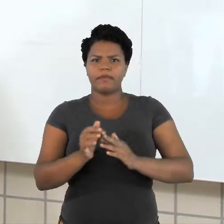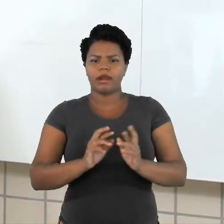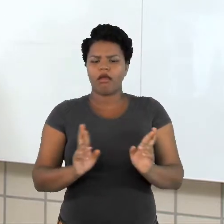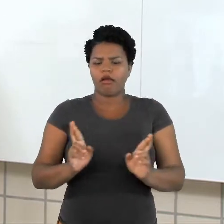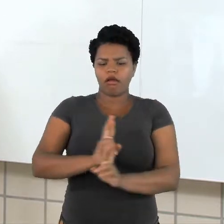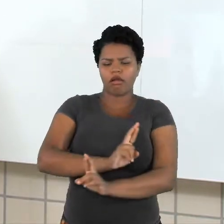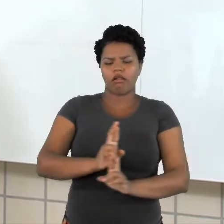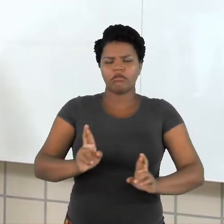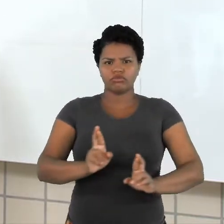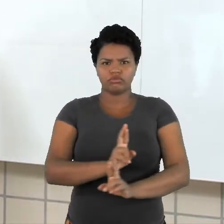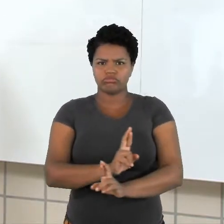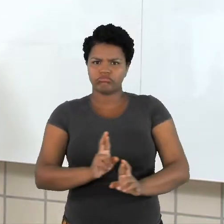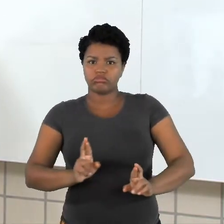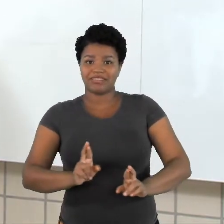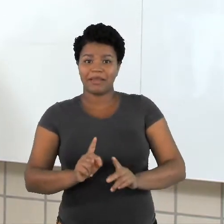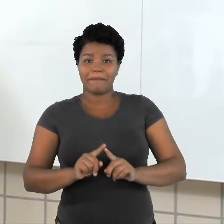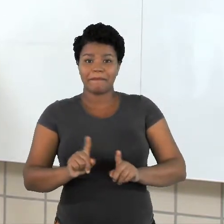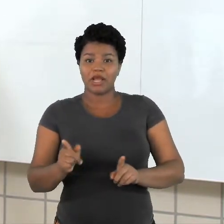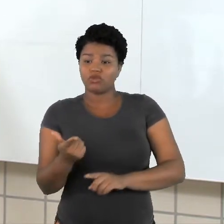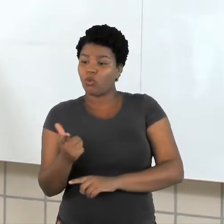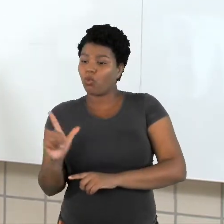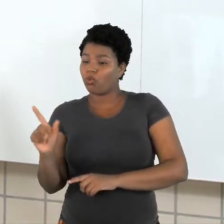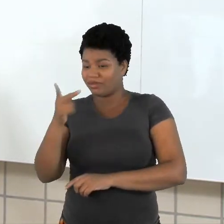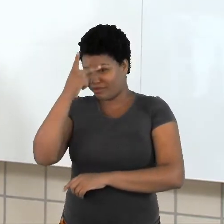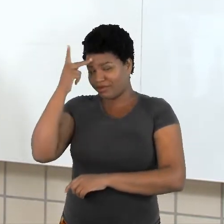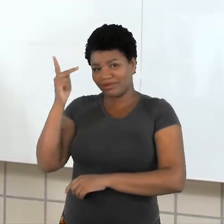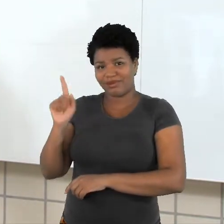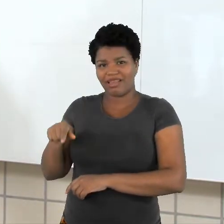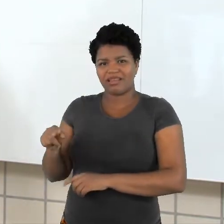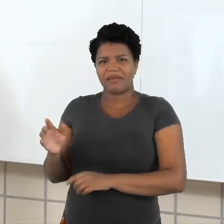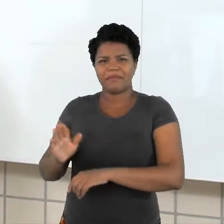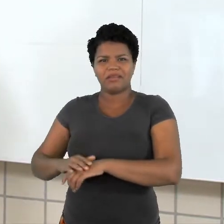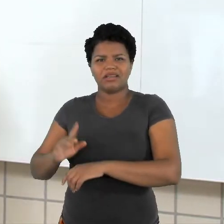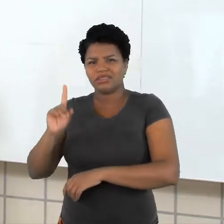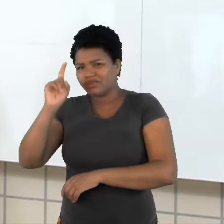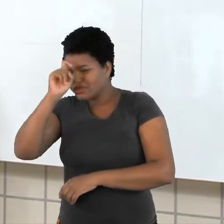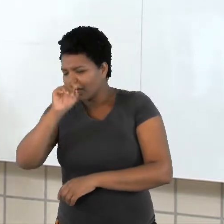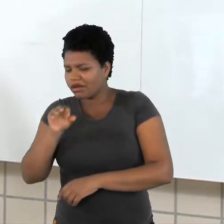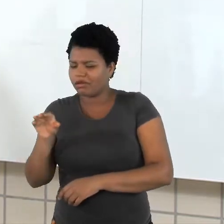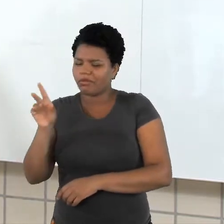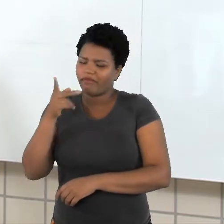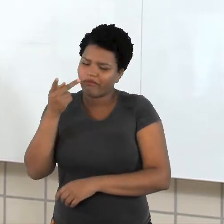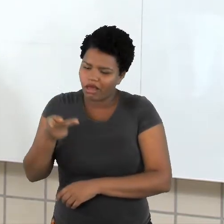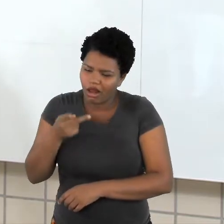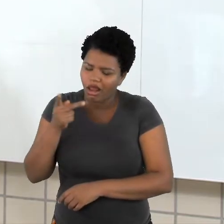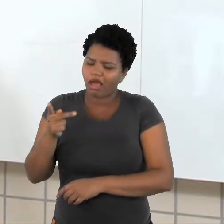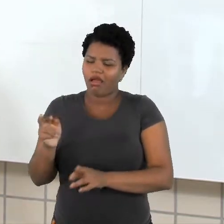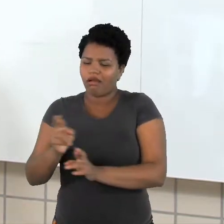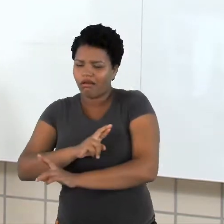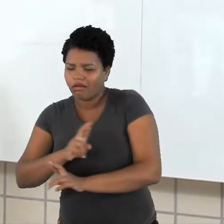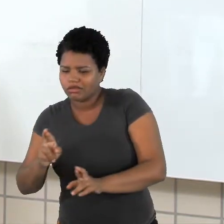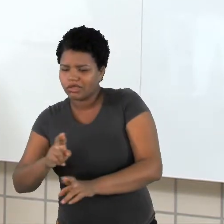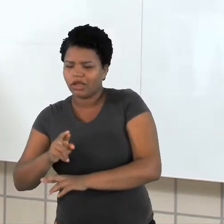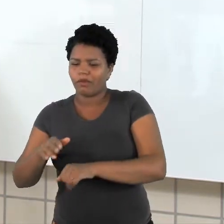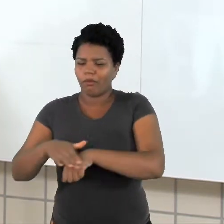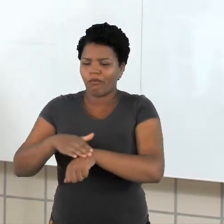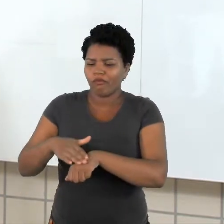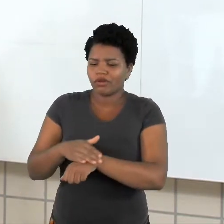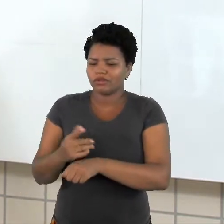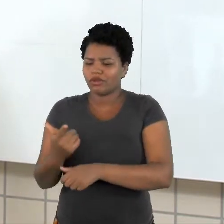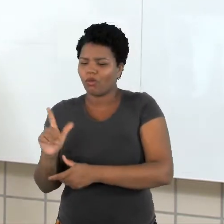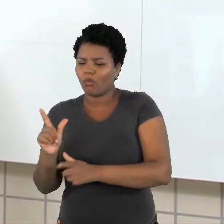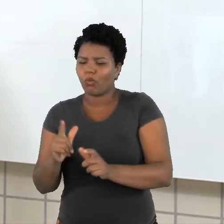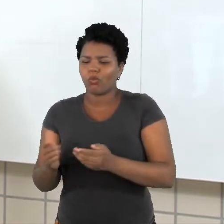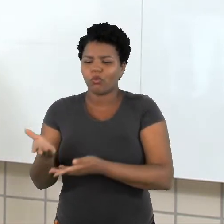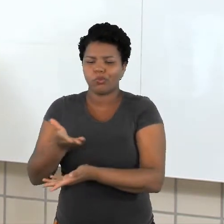outras. Enquanto que haveriam outras pessoas que teriam mais dificuldade para falar, para se relacionar, para conversar com um ou outro.